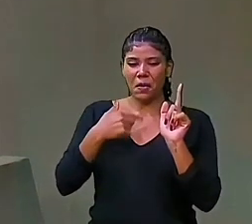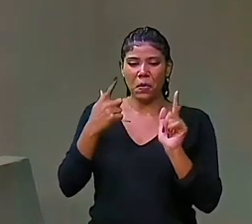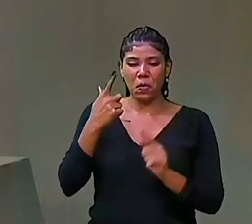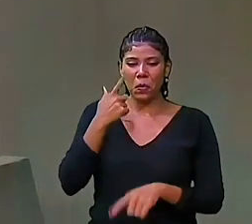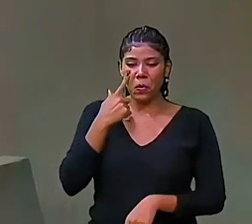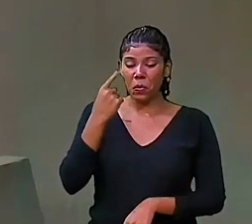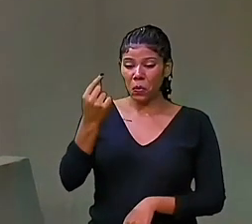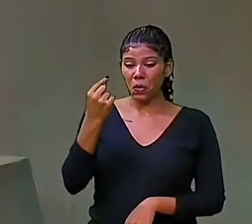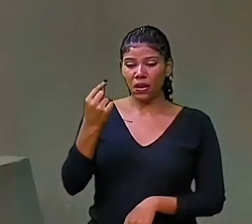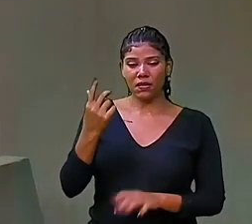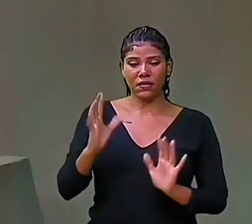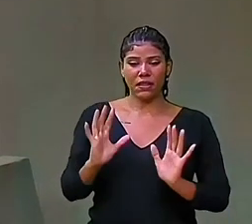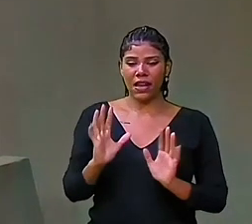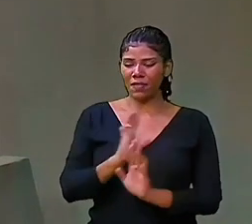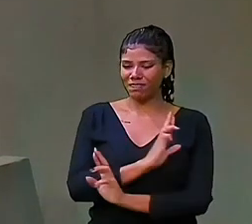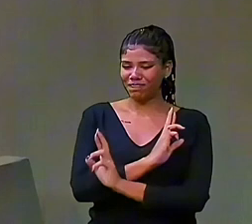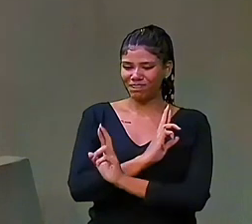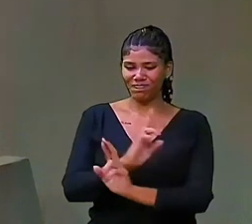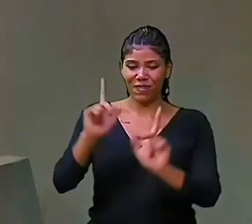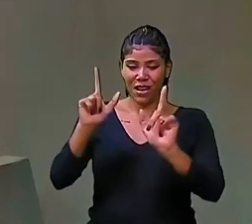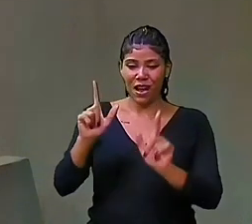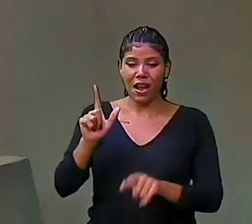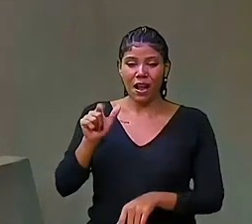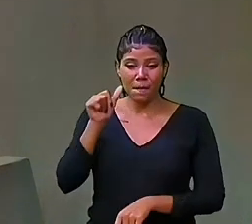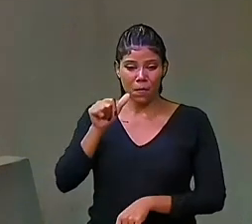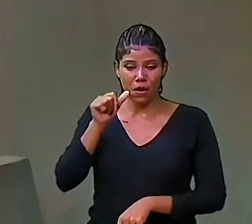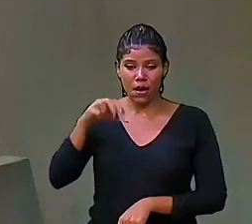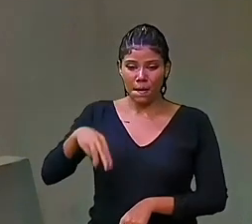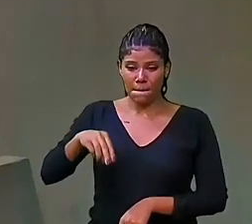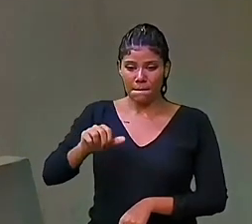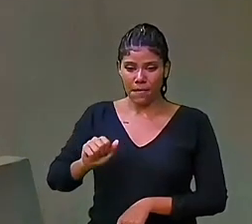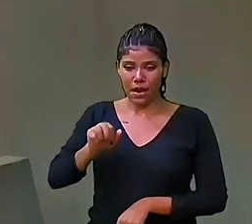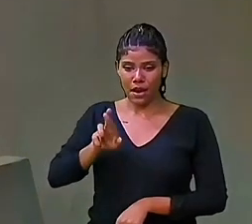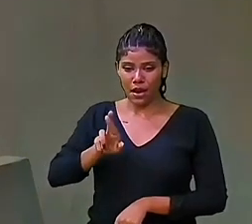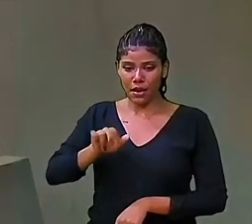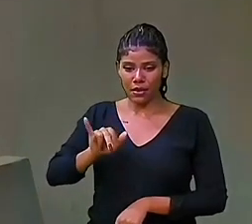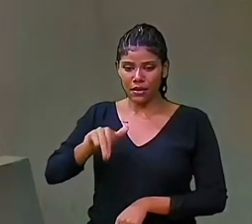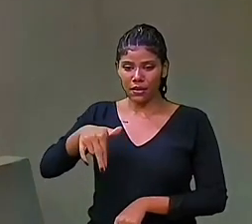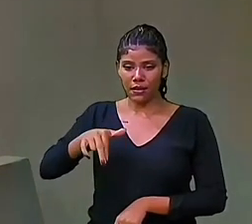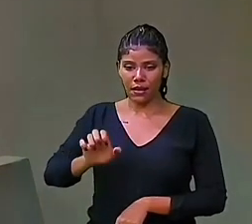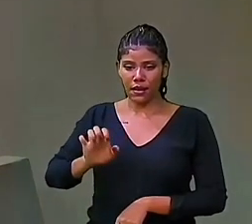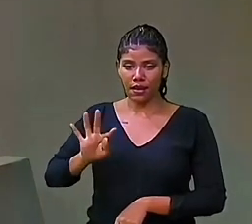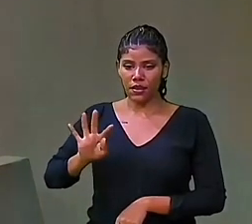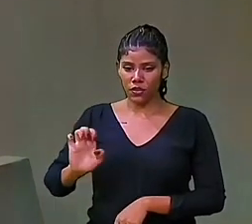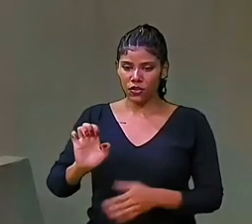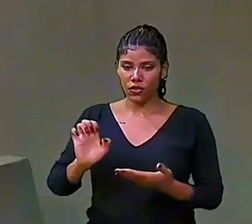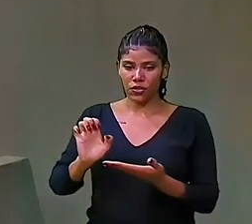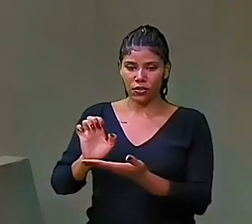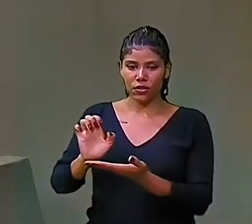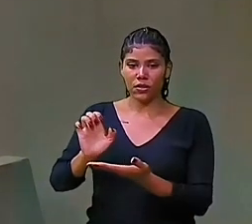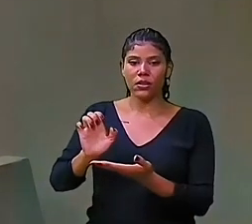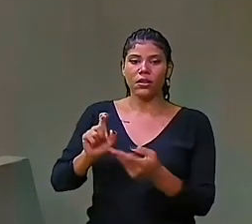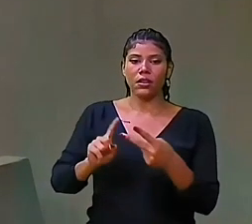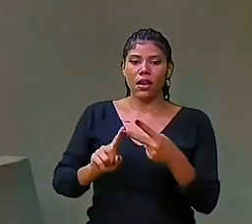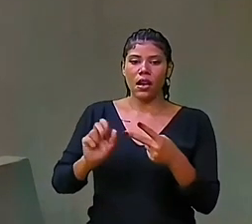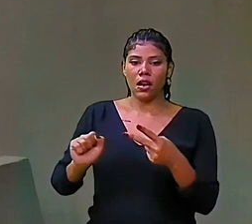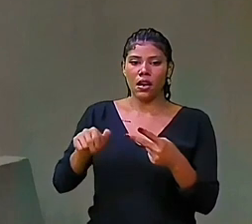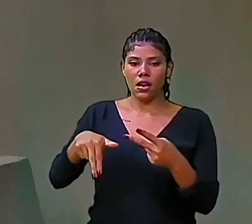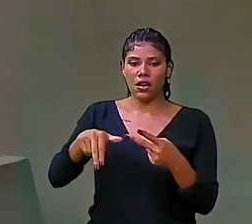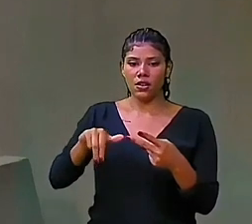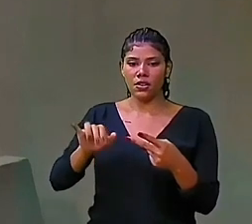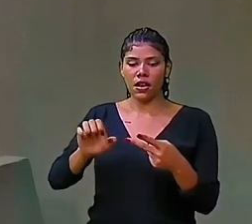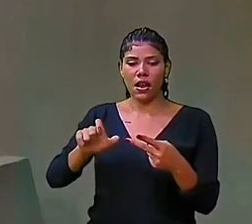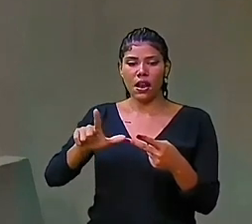muito forte. A dona Marinette, ela estava, né? A dona Marinette, a Aniele, sua irmã,